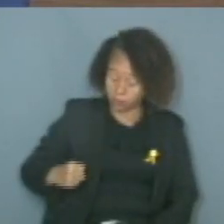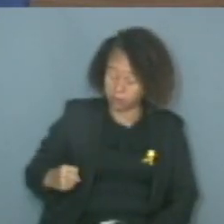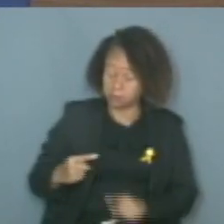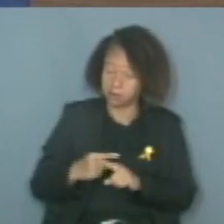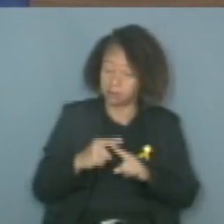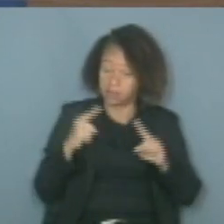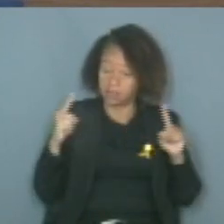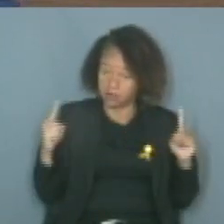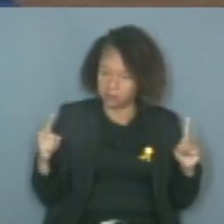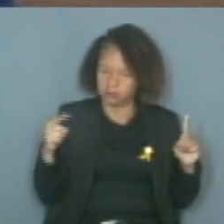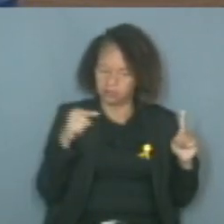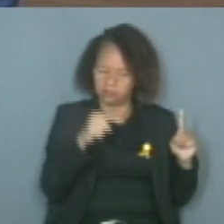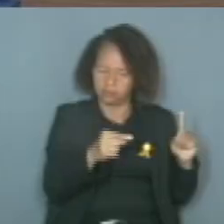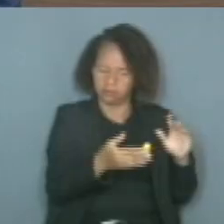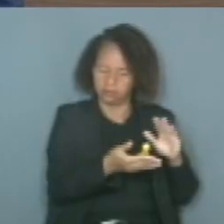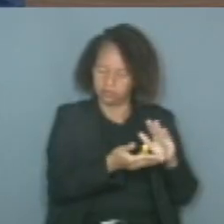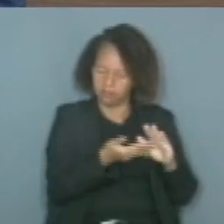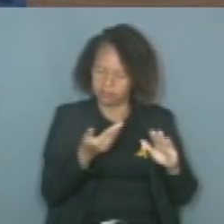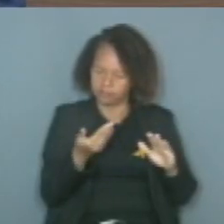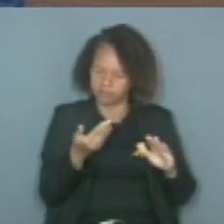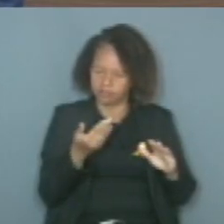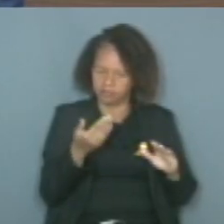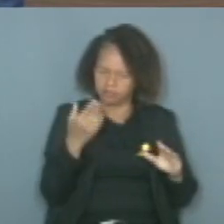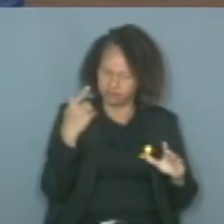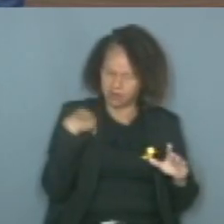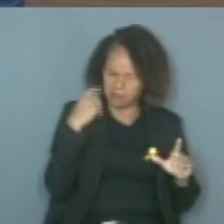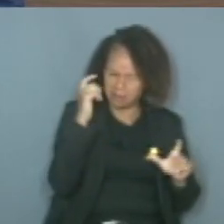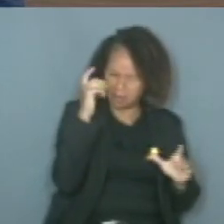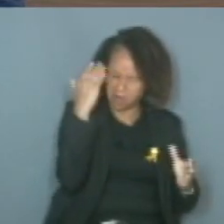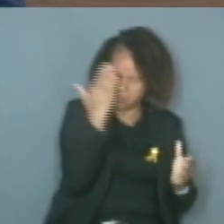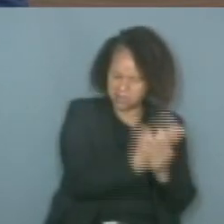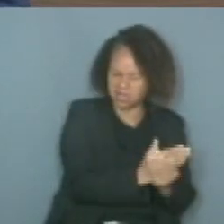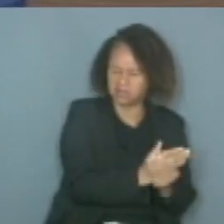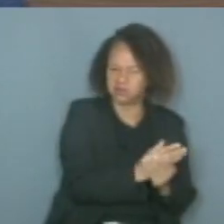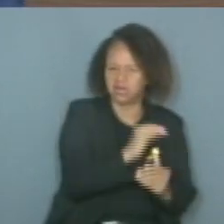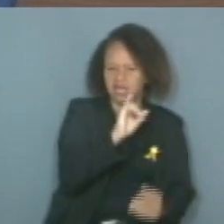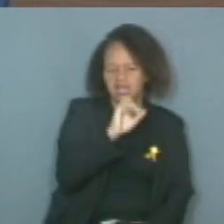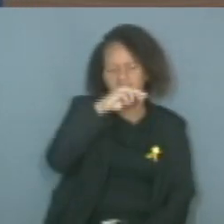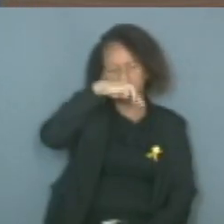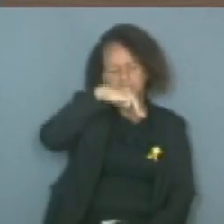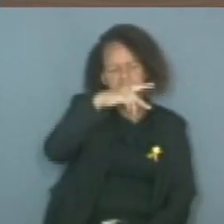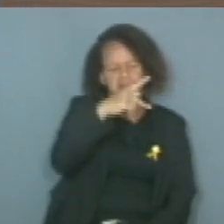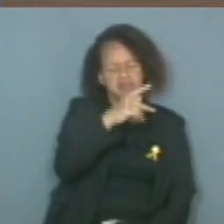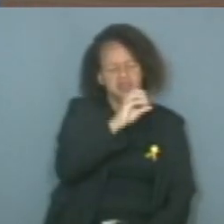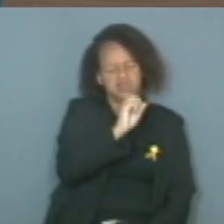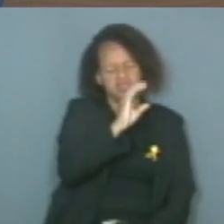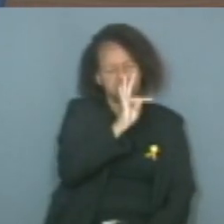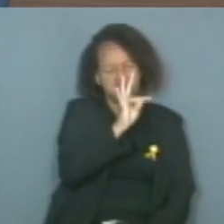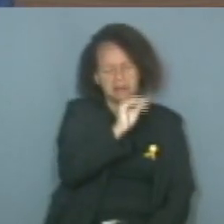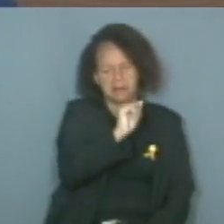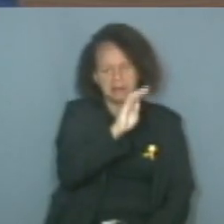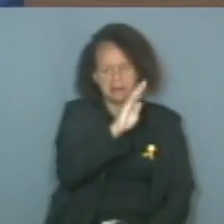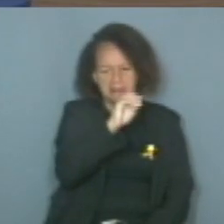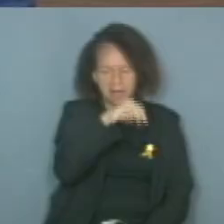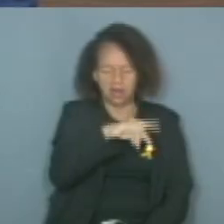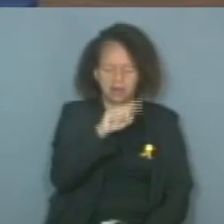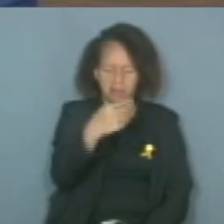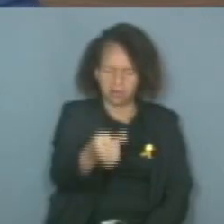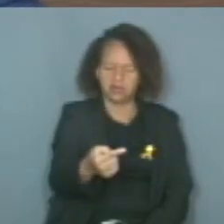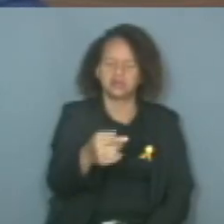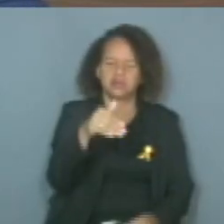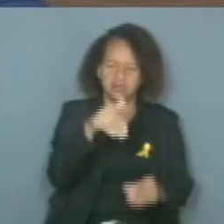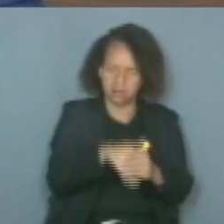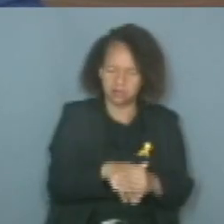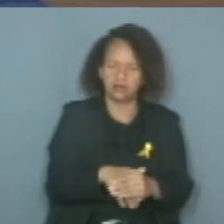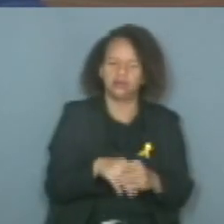Mas aqueles que têm o poder de tirar e colocar um impeachment, vai ser vindo isso em 2026, a partir das próximas eleições. Eu creio que o